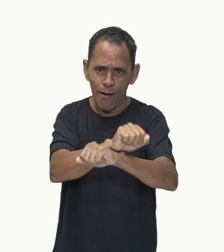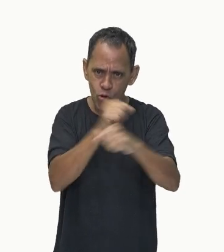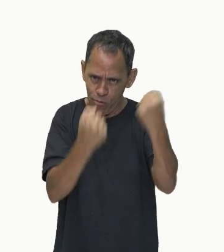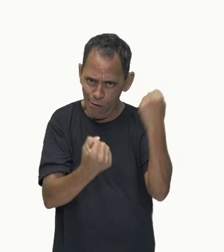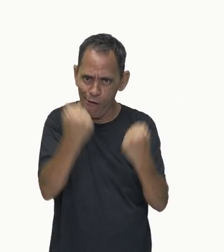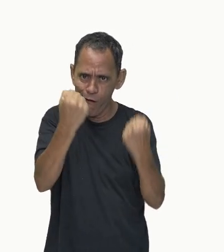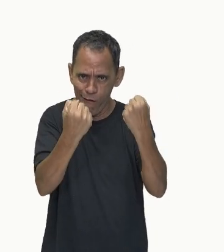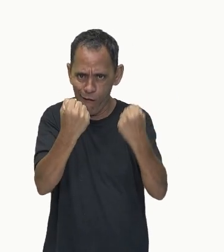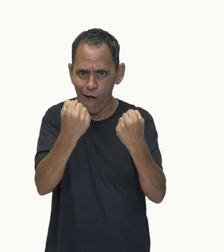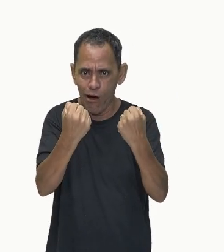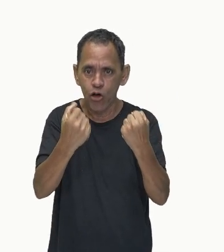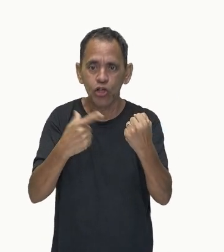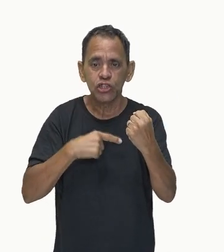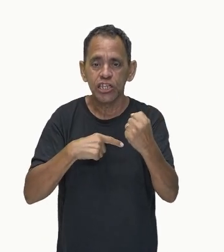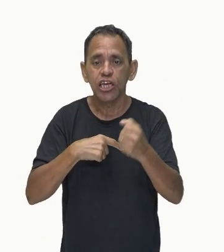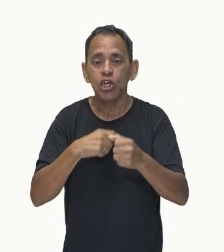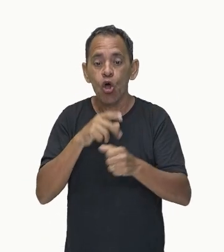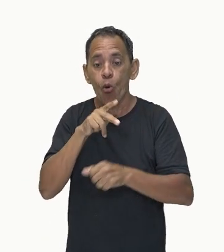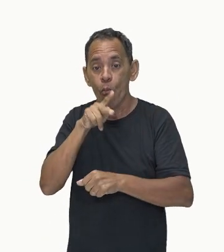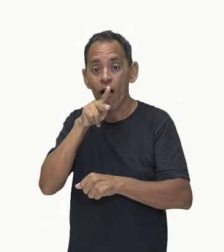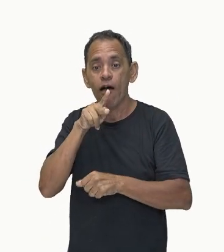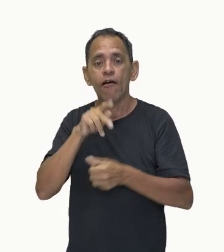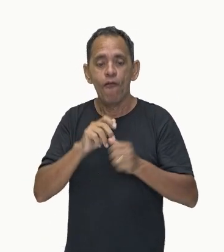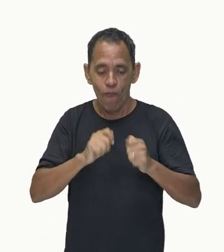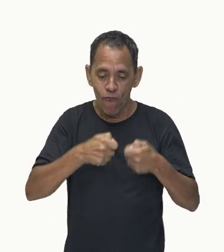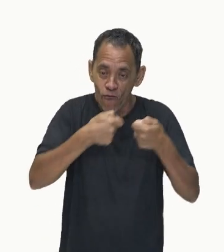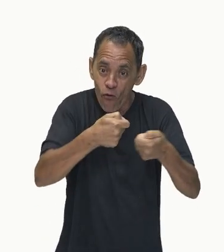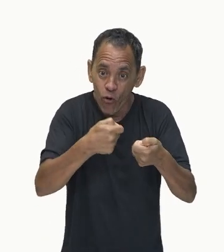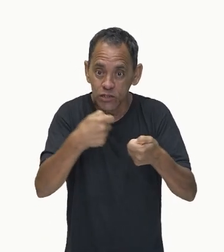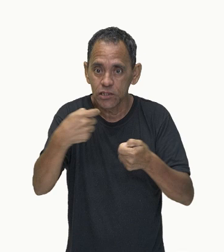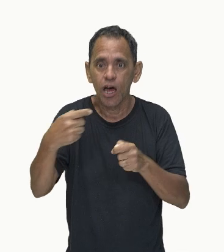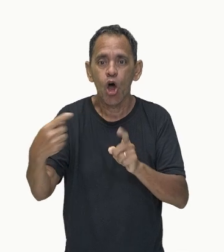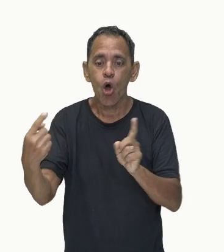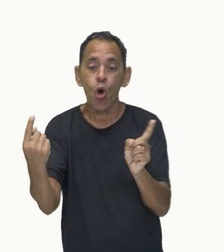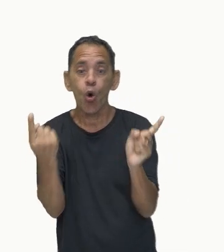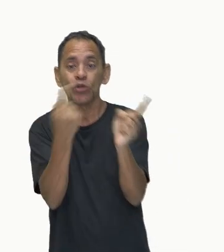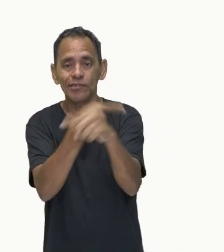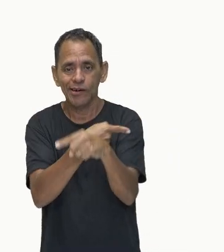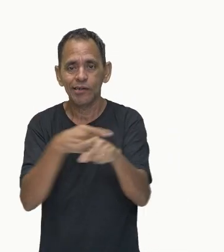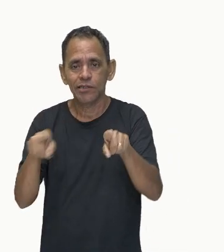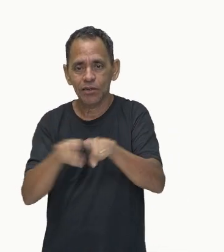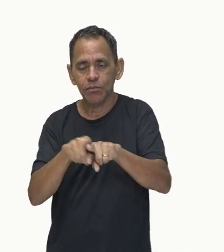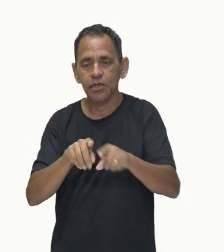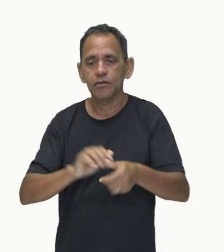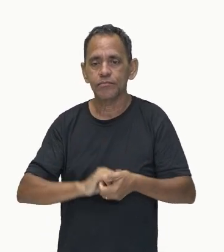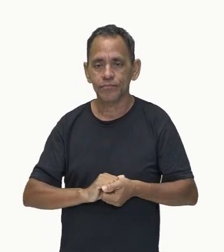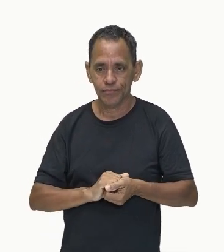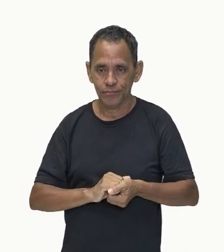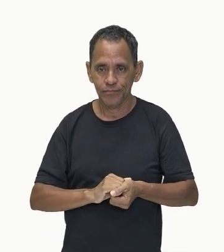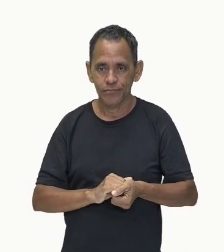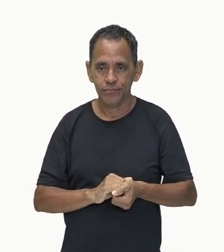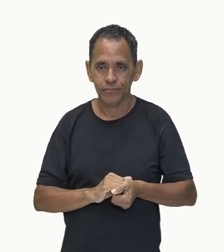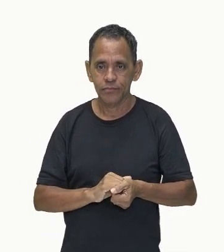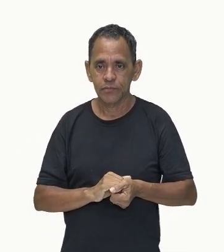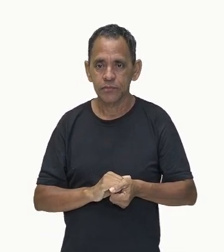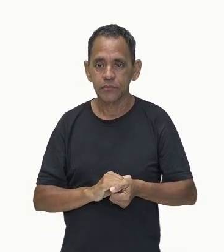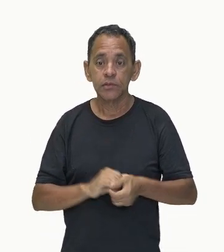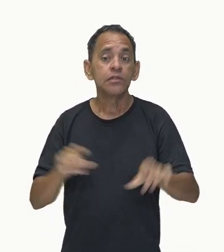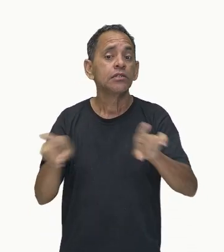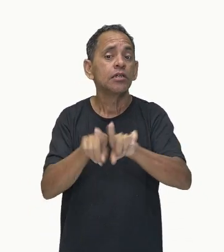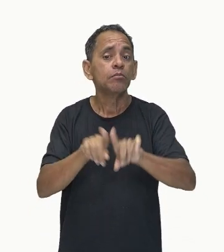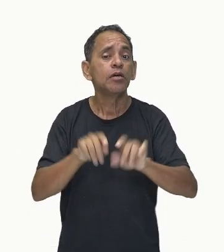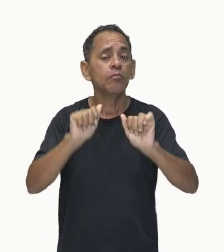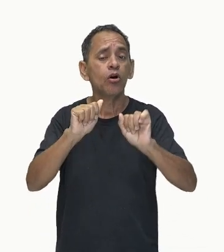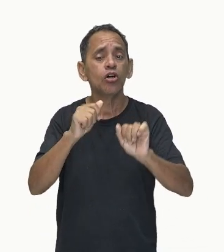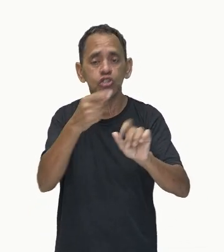que recebe sinal negativo, tá? Ok? São questões importantes. E o trabalho também, além de ser positivo ou